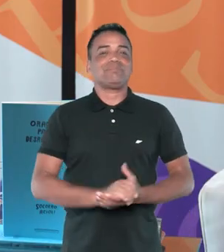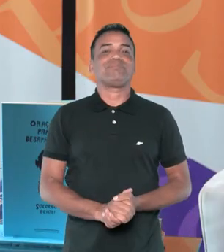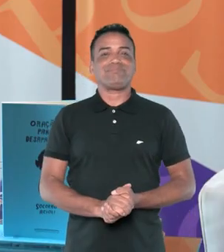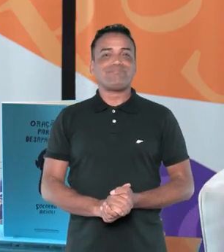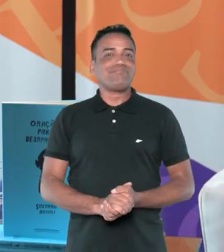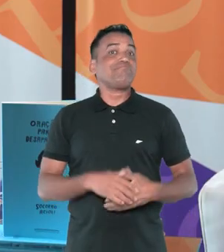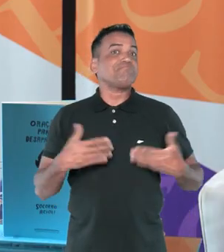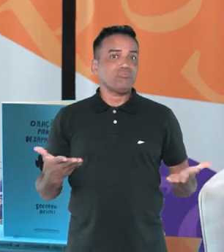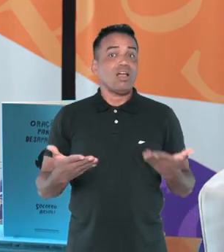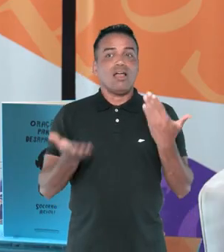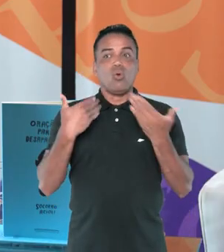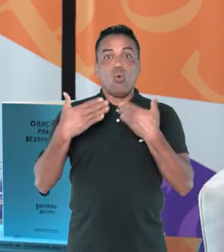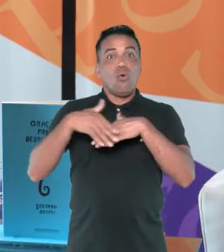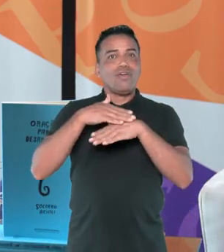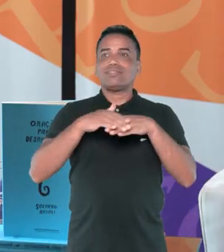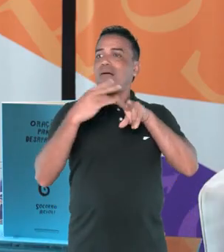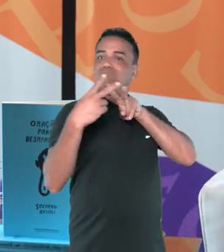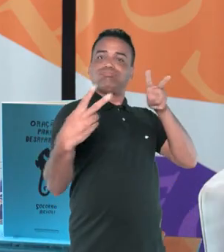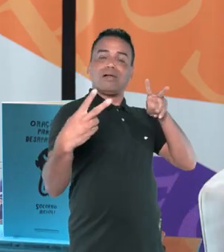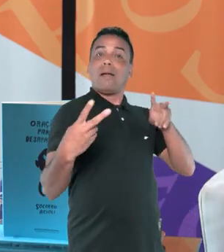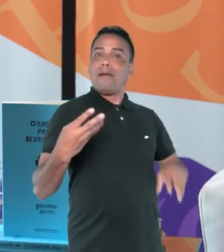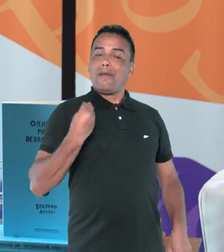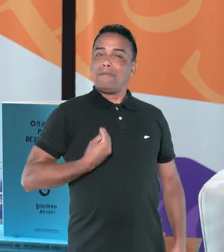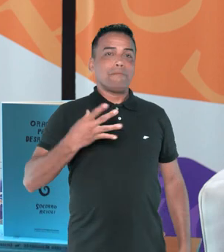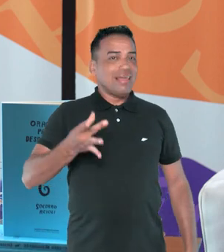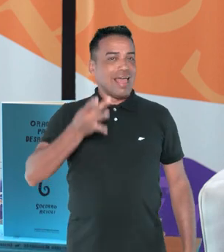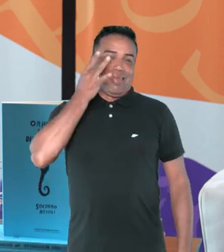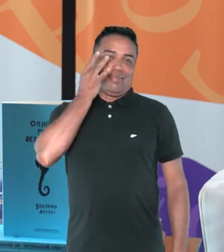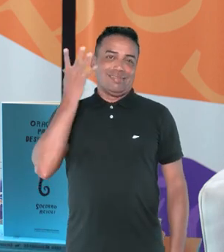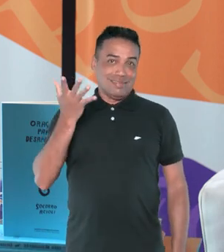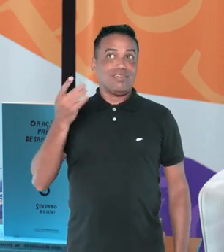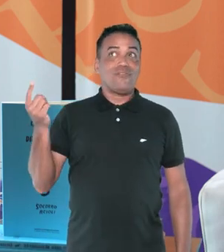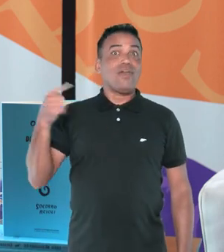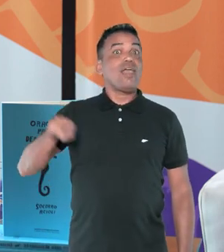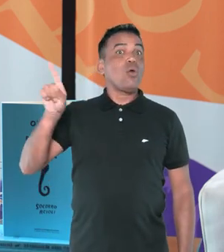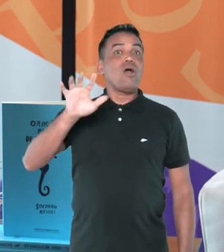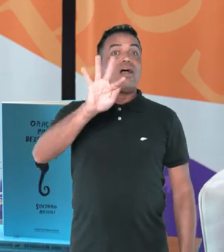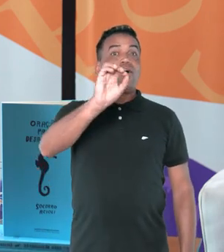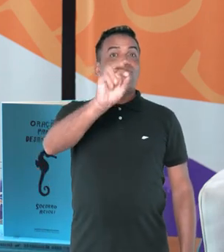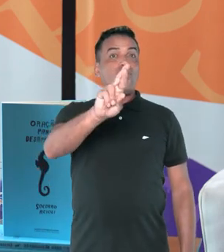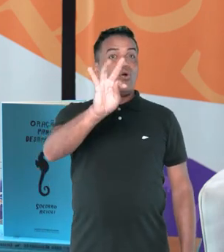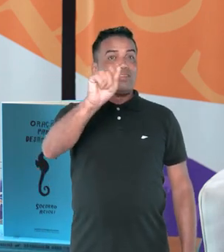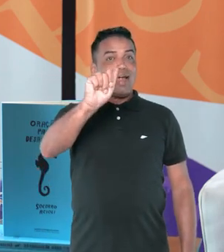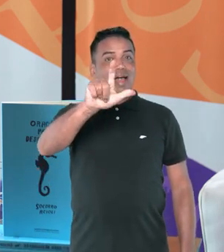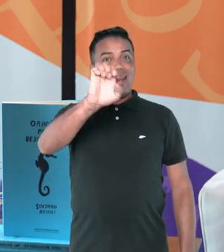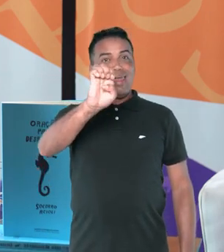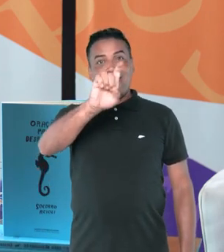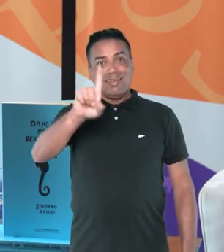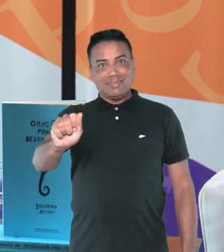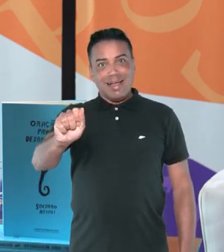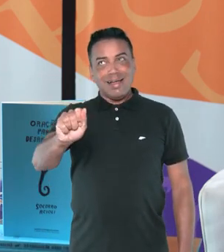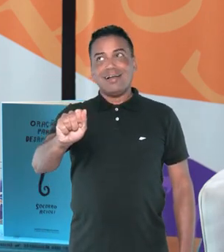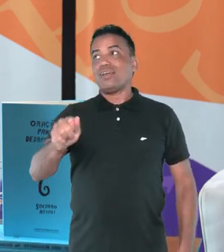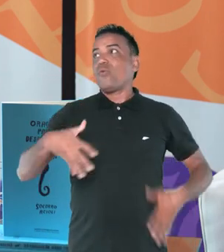de conversar olho no olho aqui com a Socorro, que veio lá de Fortaleza com a maior alegria,